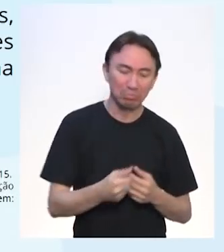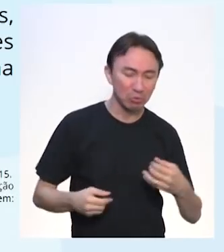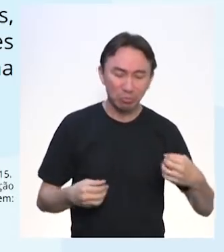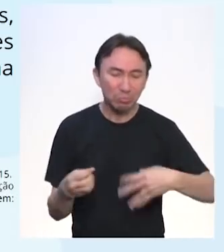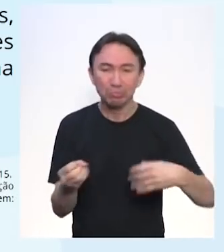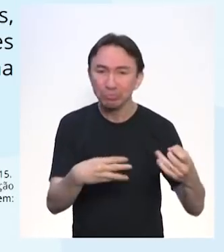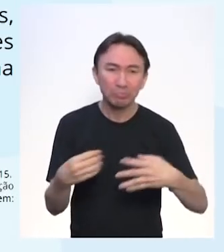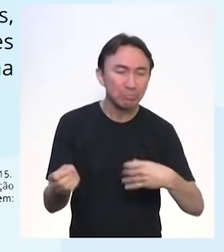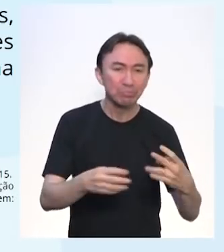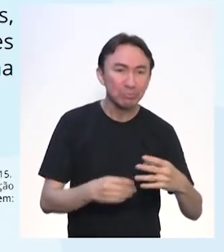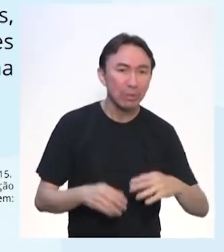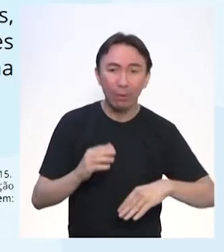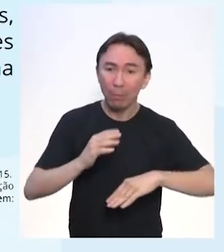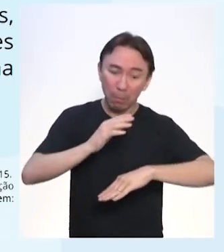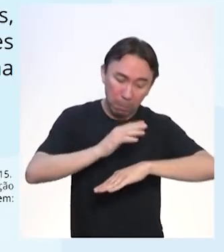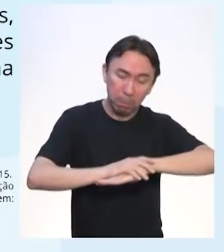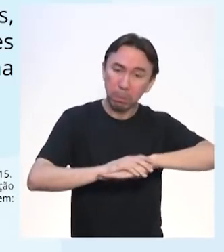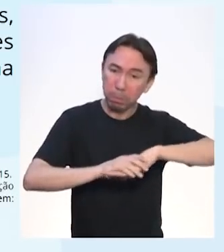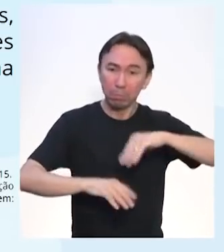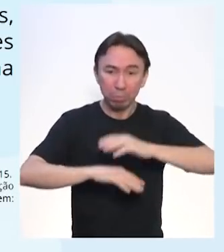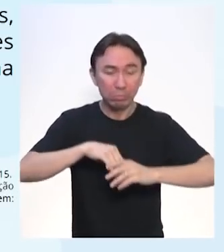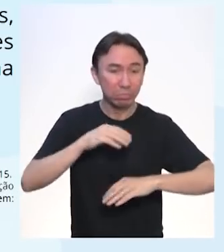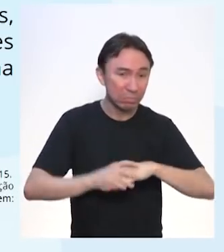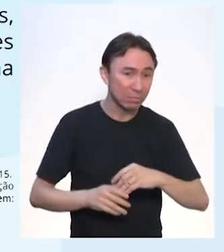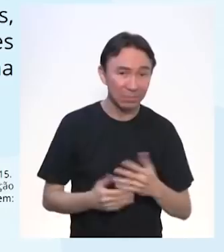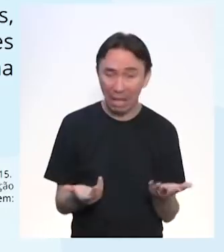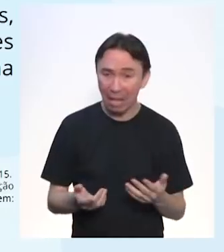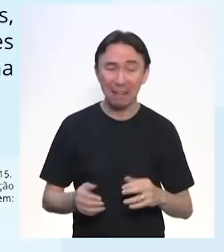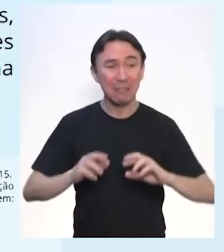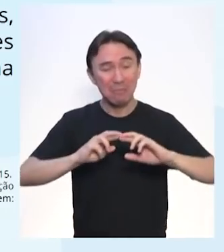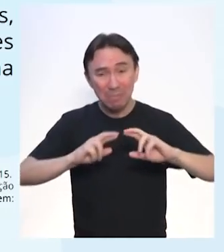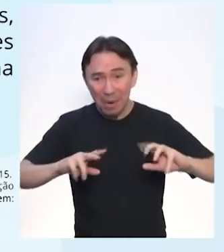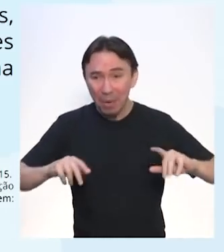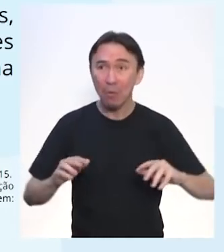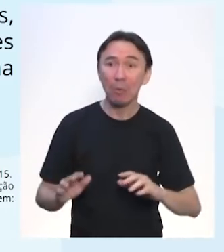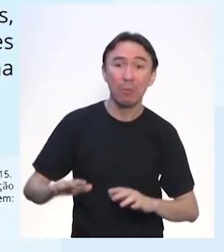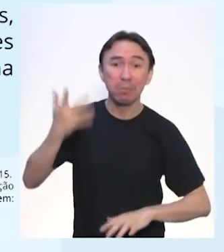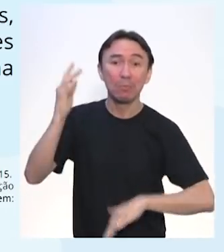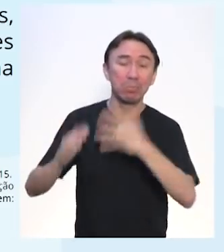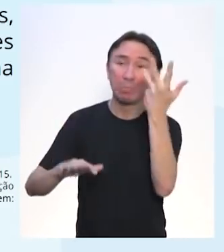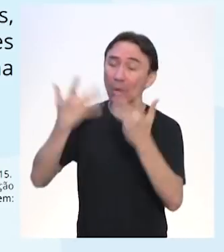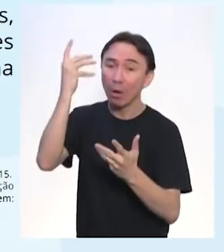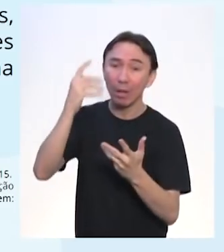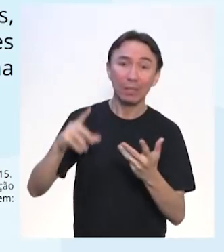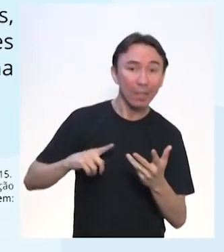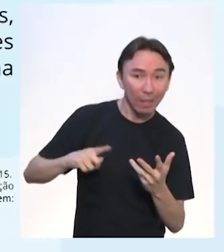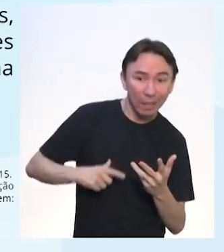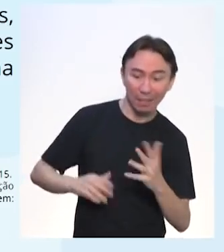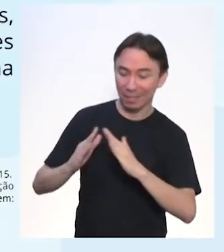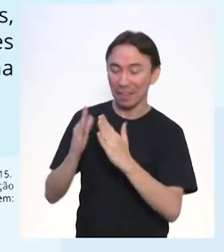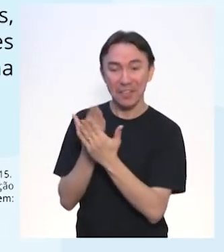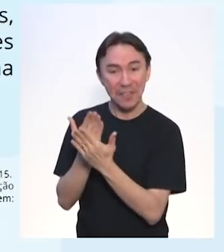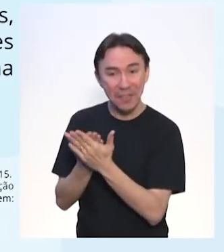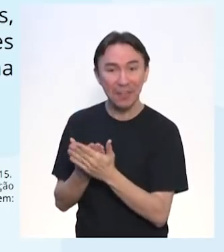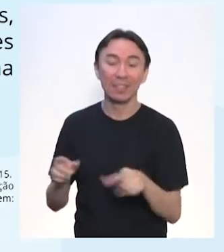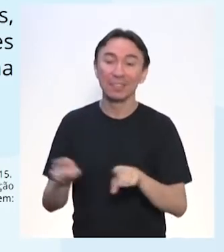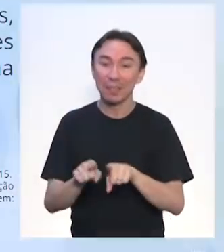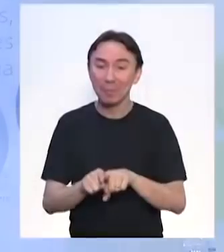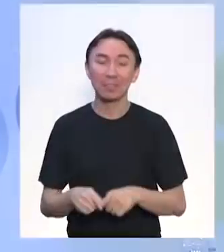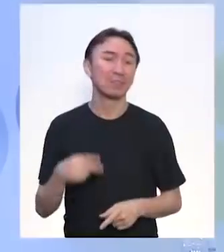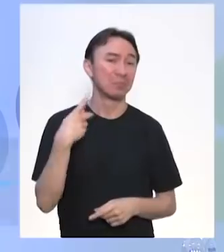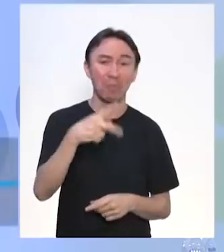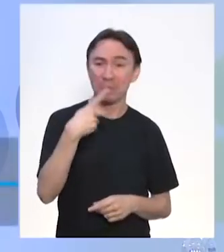aptidões importantes para entender as situações que se apresentarem na carreira escolar e também, né, na vida